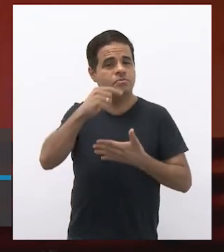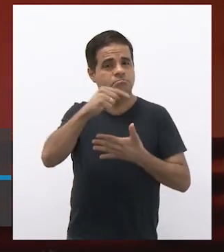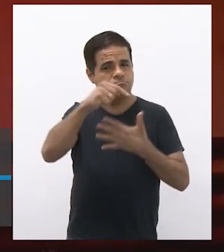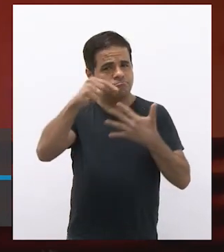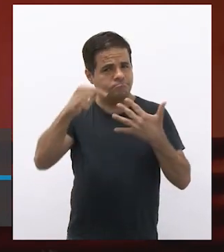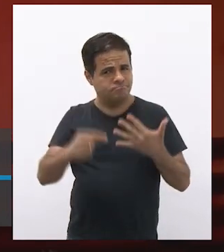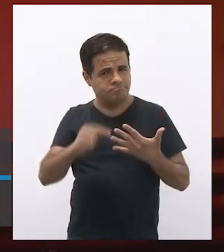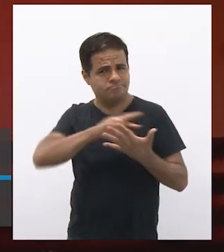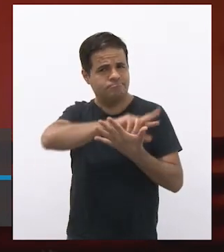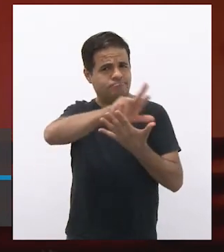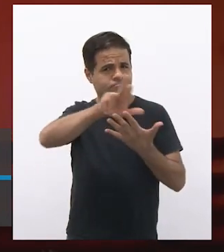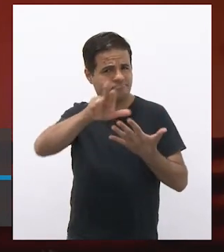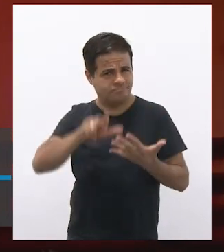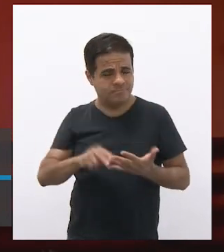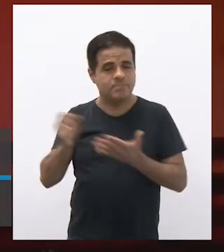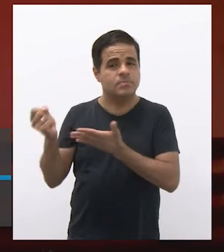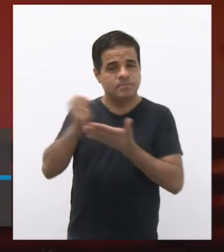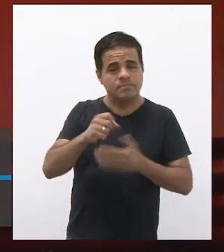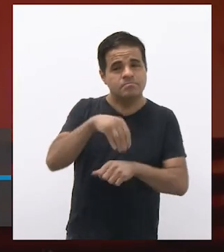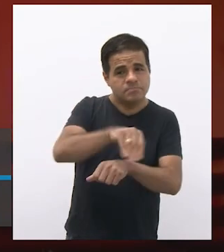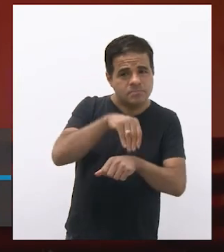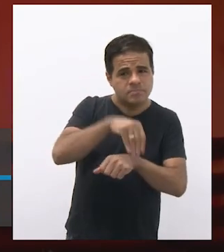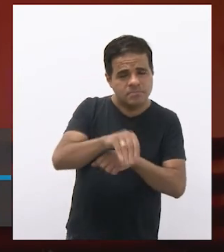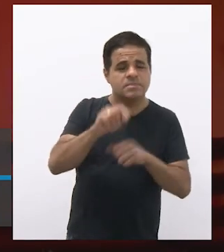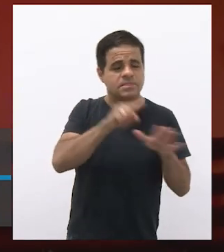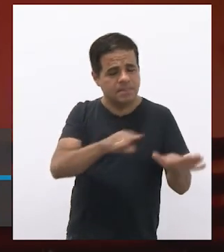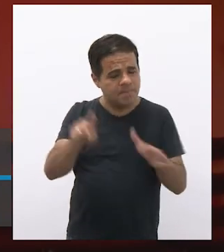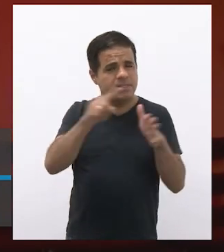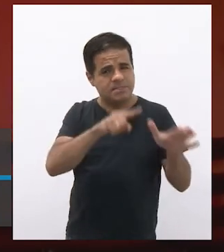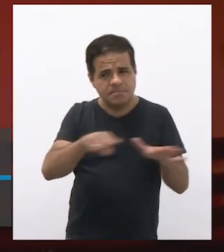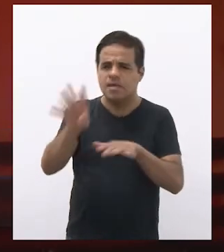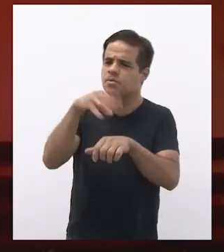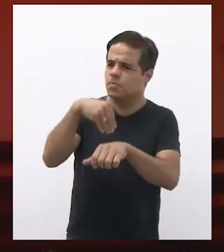de uma série que a gente vem transmitindo já há algumas semanas.